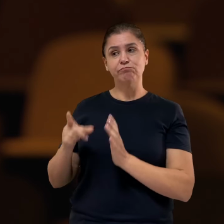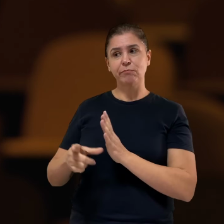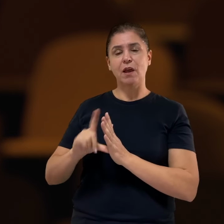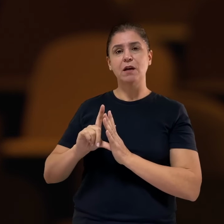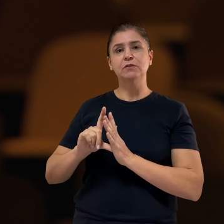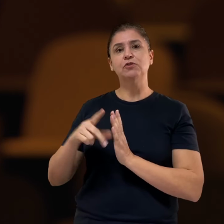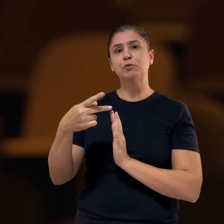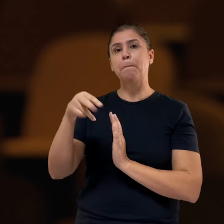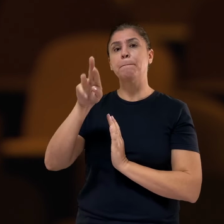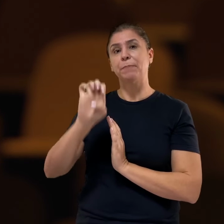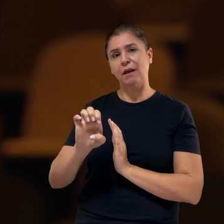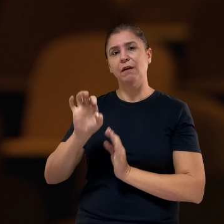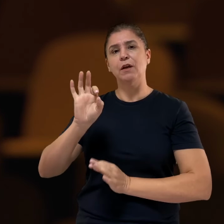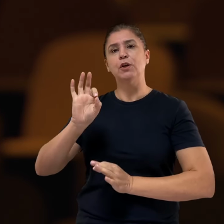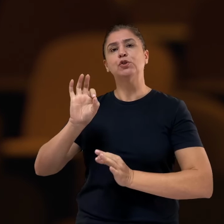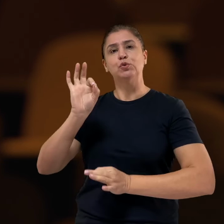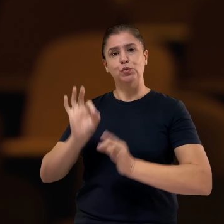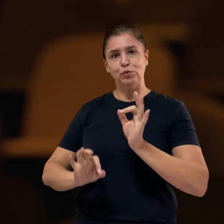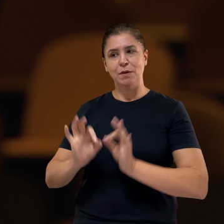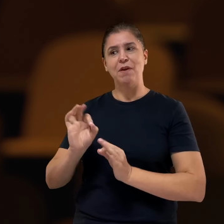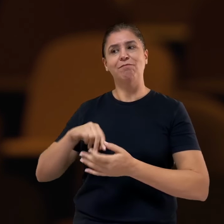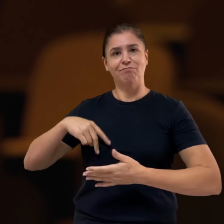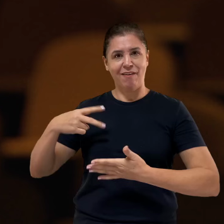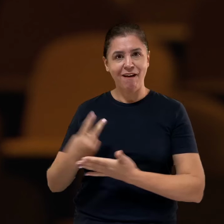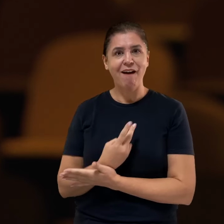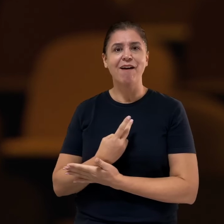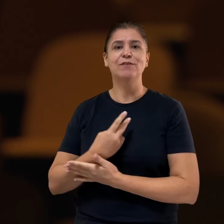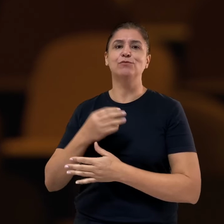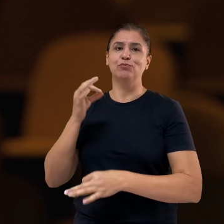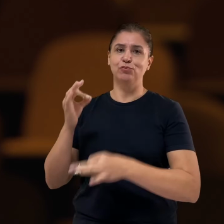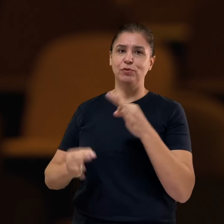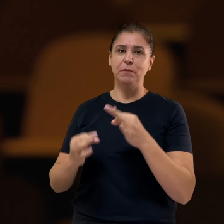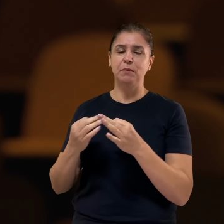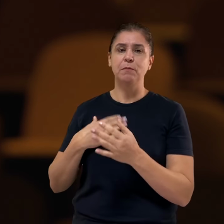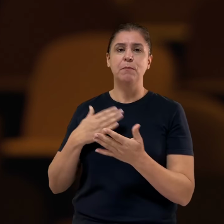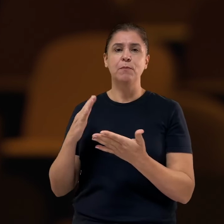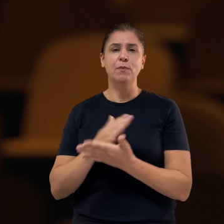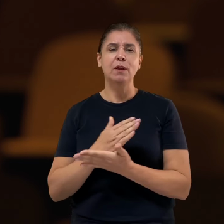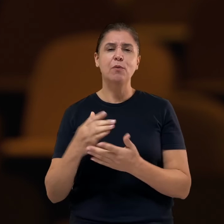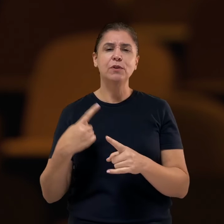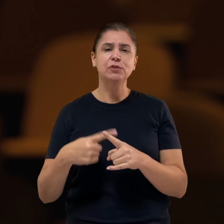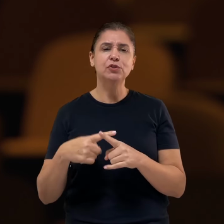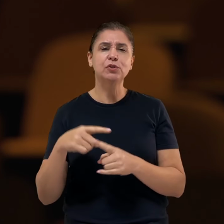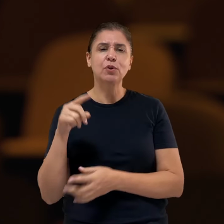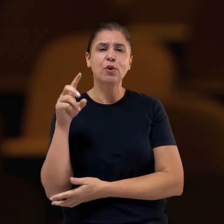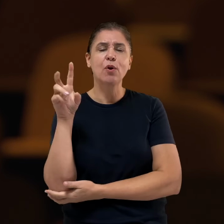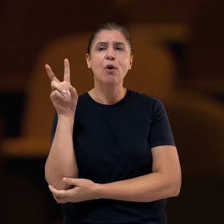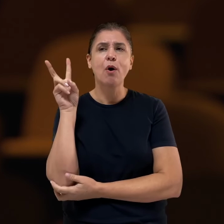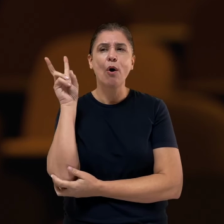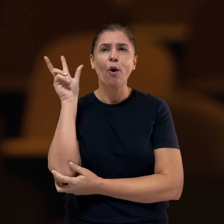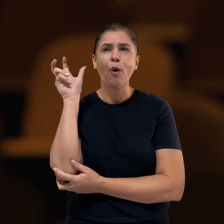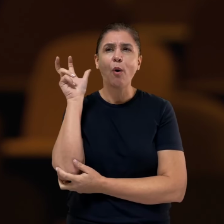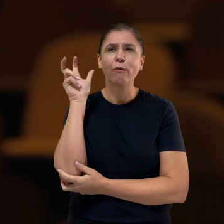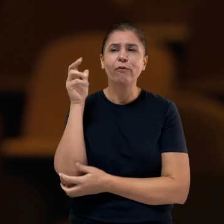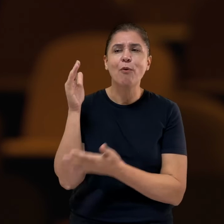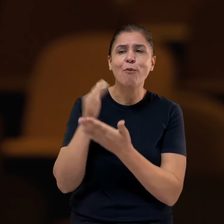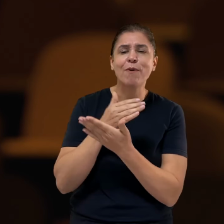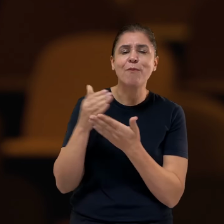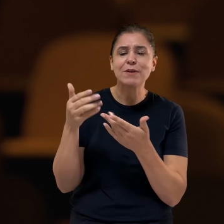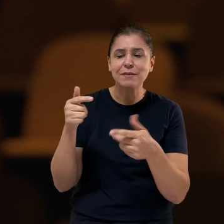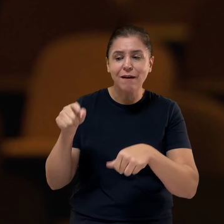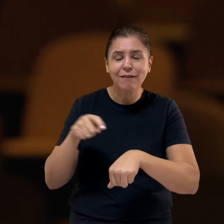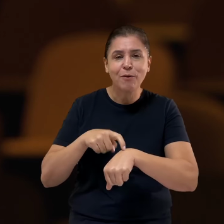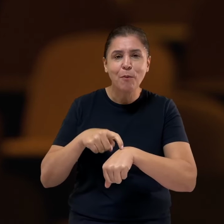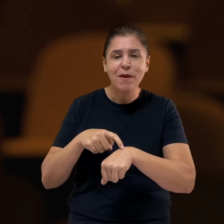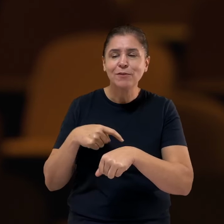julgamentos precipitadíssimos, errôneos, então quando a gente ouve nesse tempo de qualidade que muda a nossa perspectiva